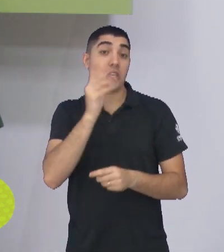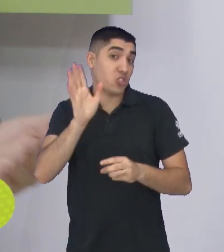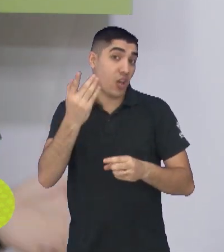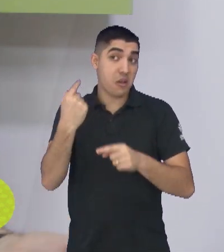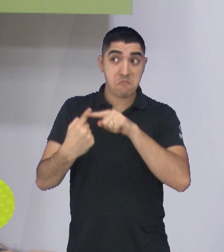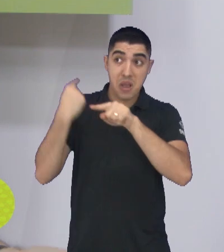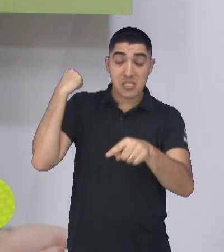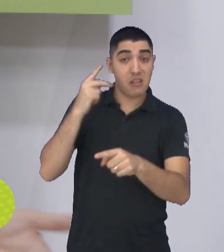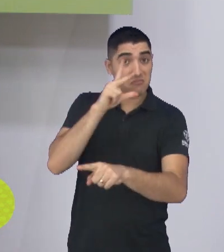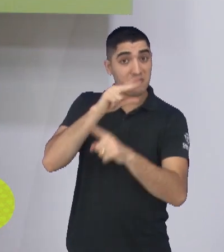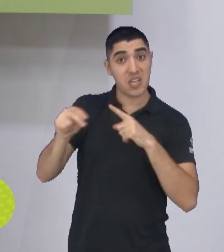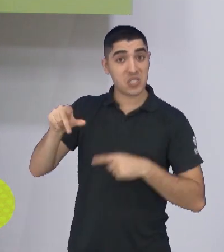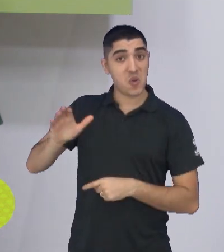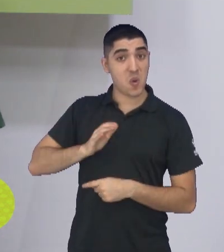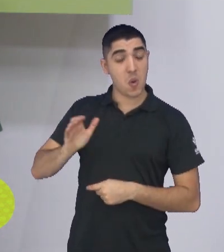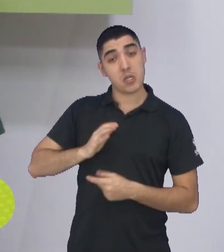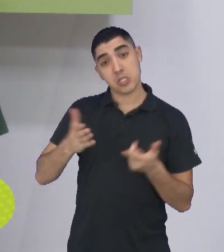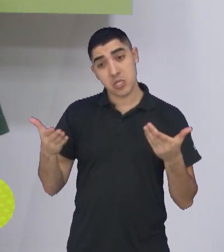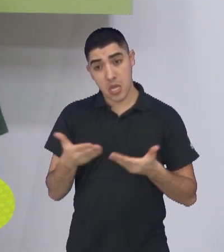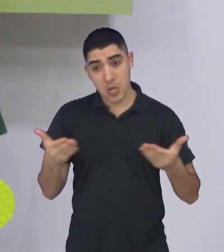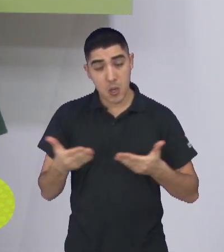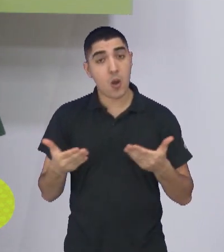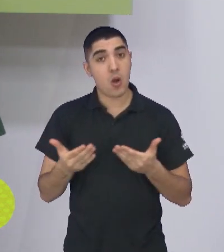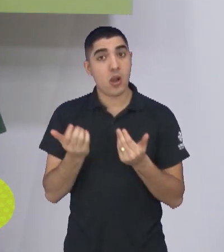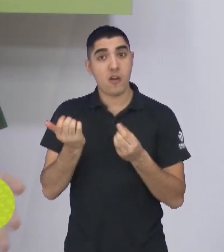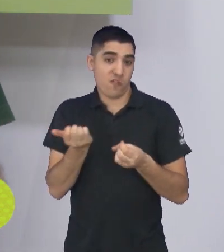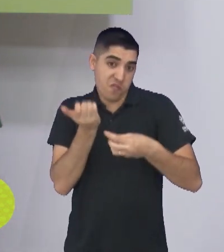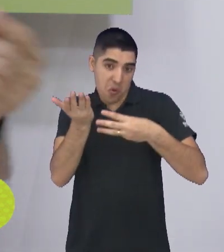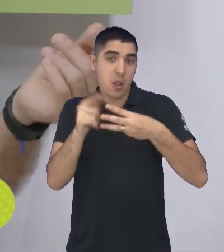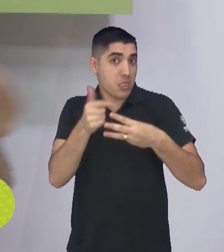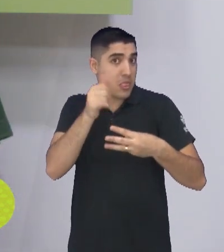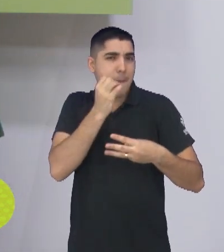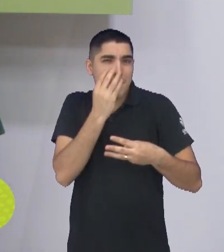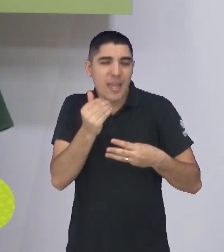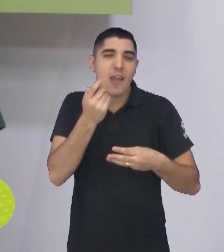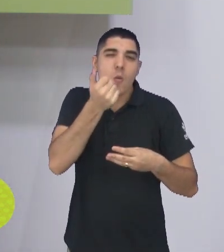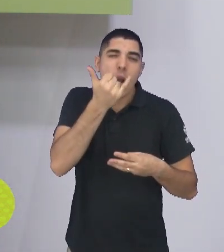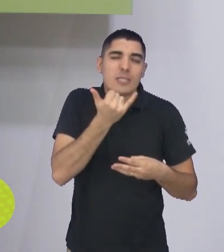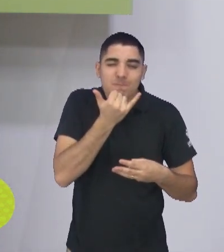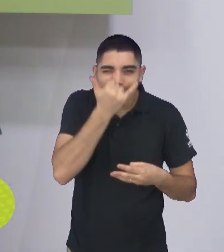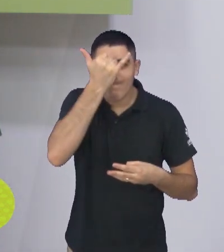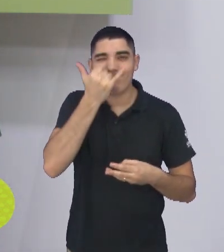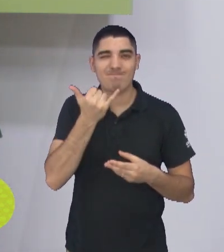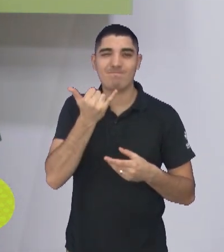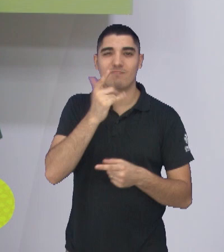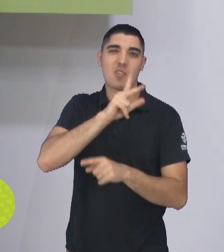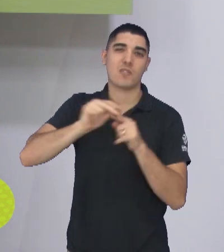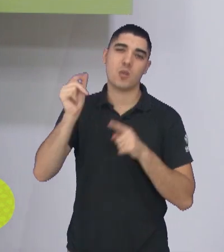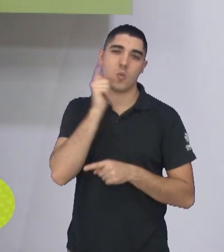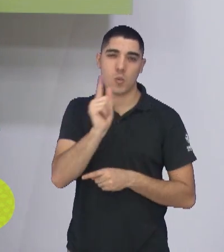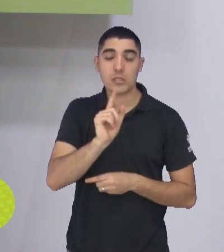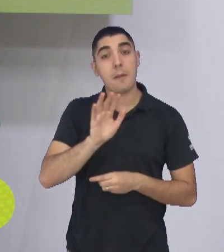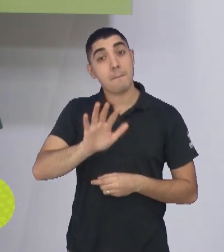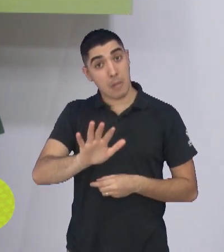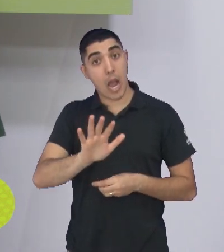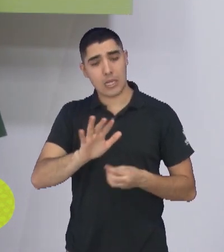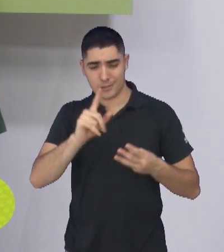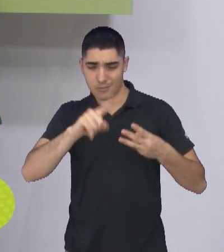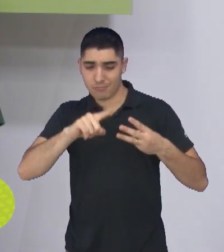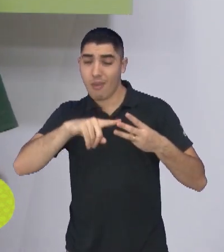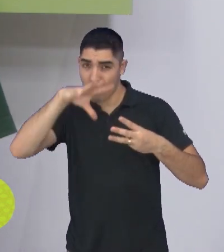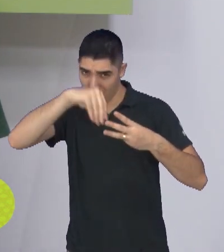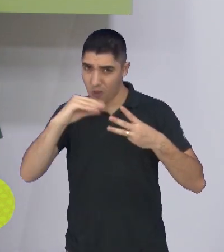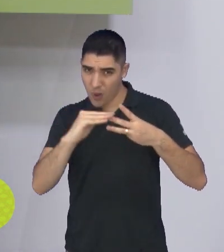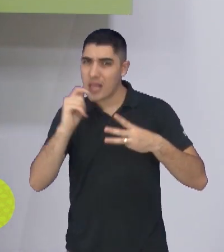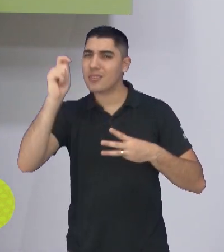e jogou bem agora jogando fora de casa. Por detalhes, como você falou, não conseguiu a vitória, mas aqui tem